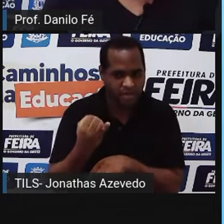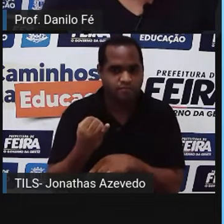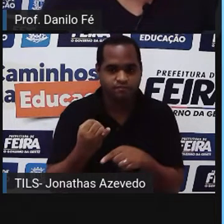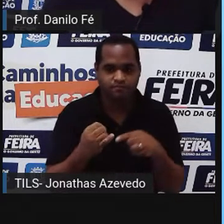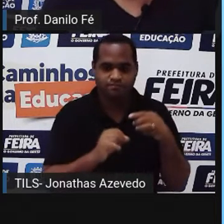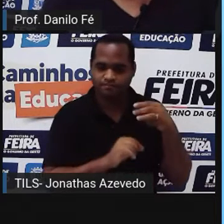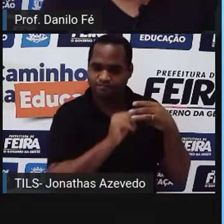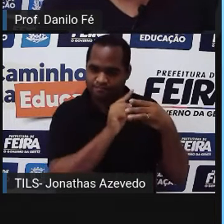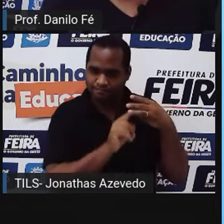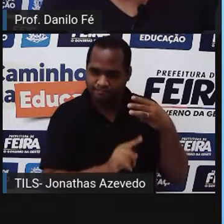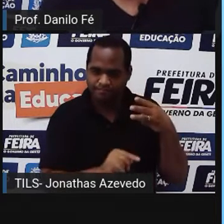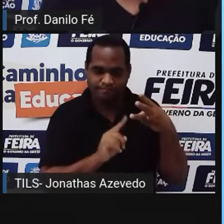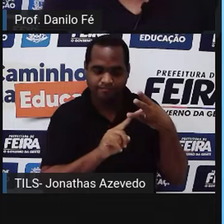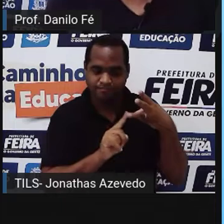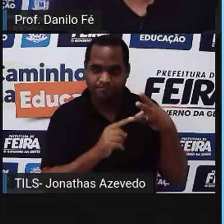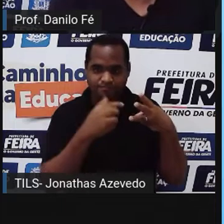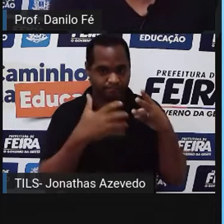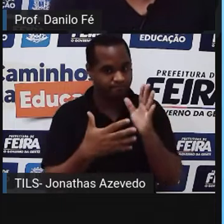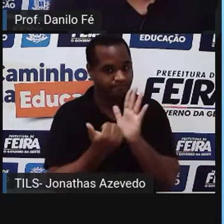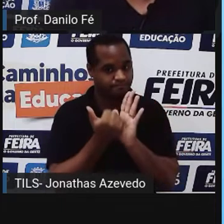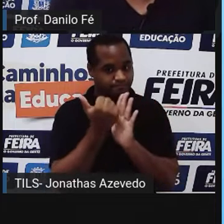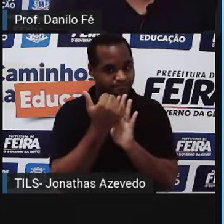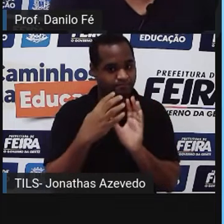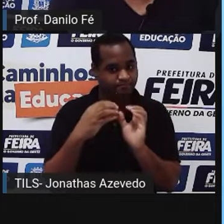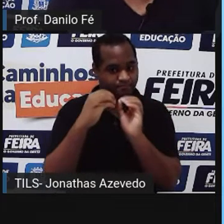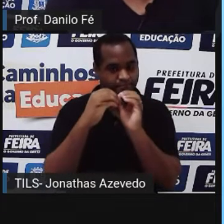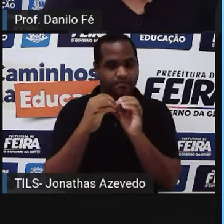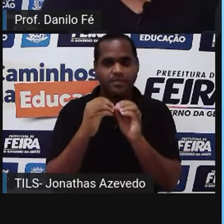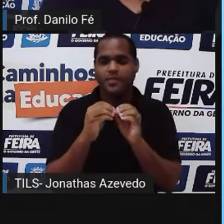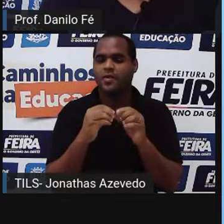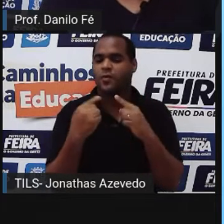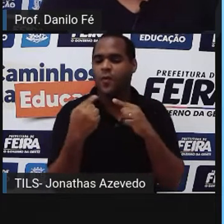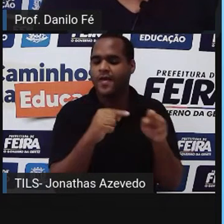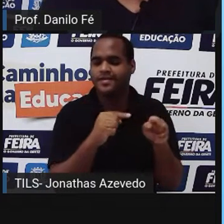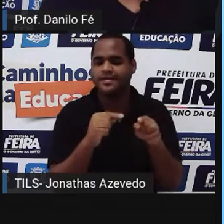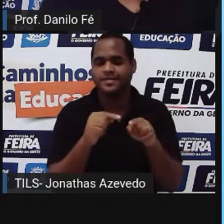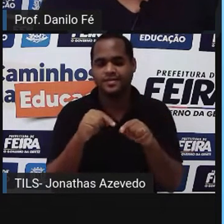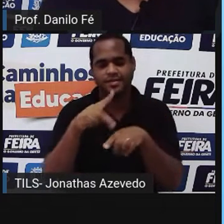mais detalhes sobre o Japão, contra Rússia,